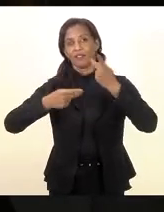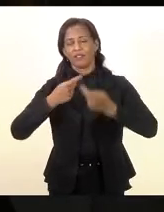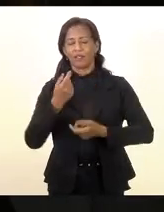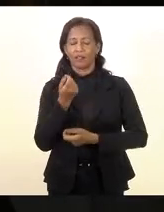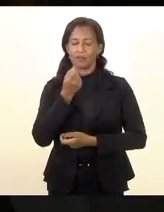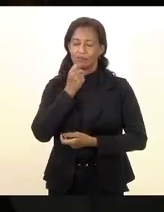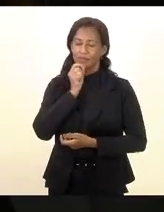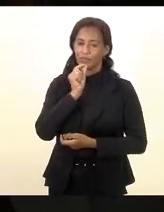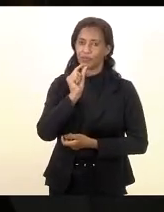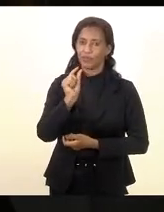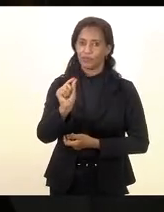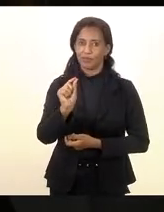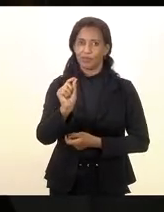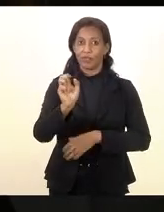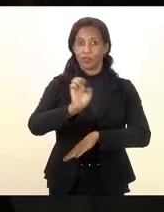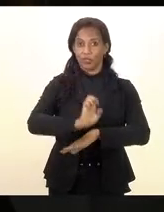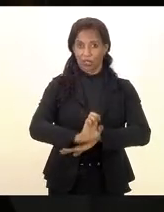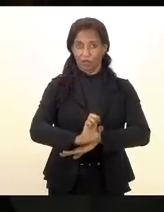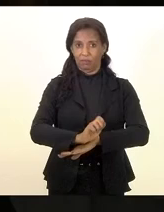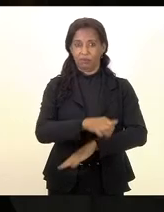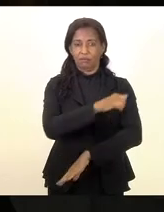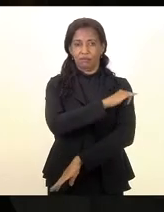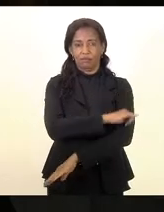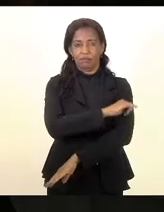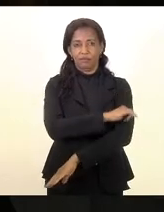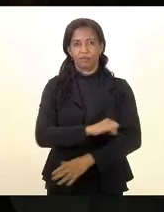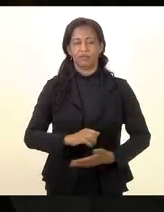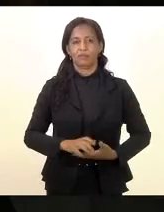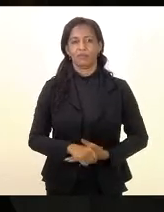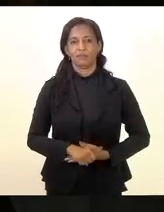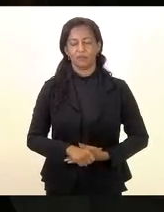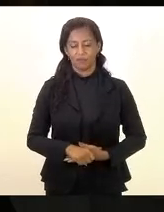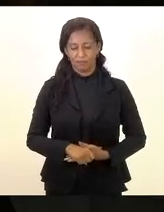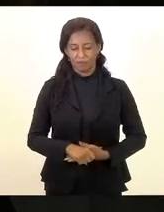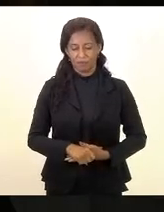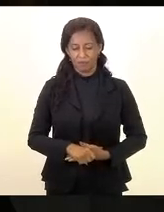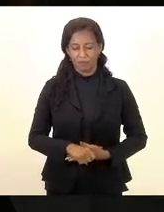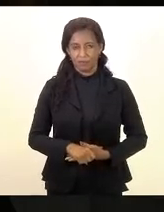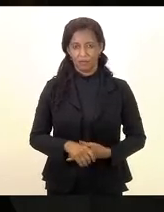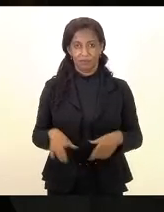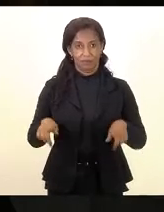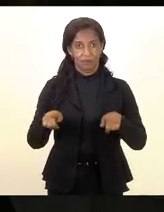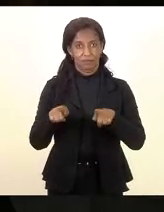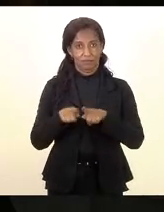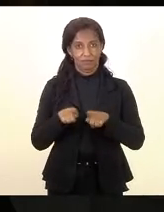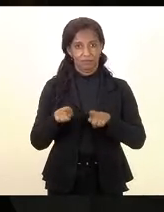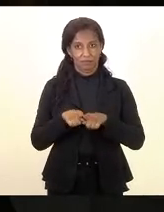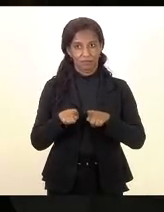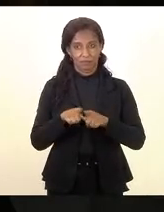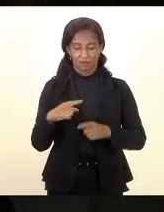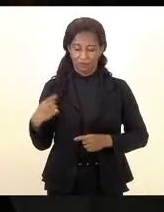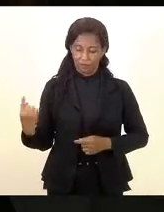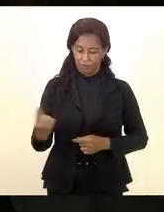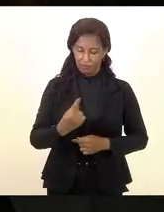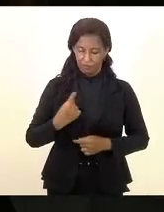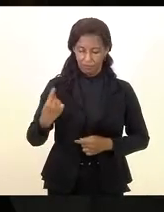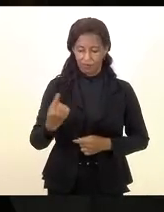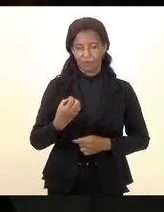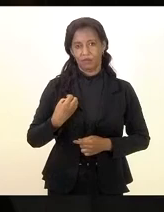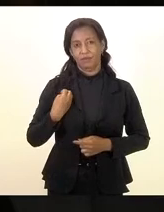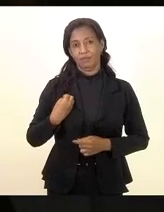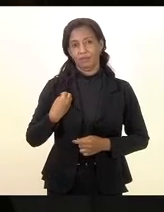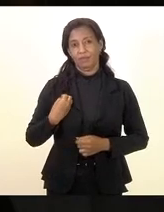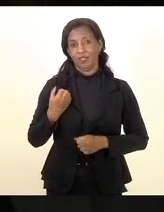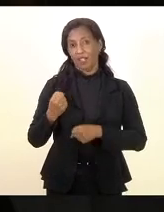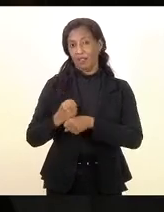questão relacionada ao estado do Rio de Janeiro afinal de contas nós estamos vivendo já alguns